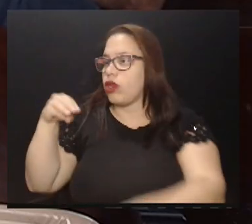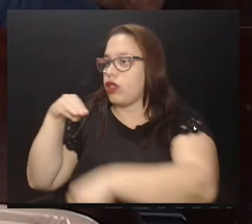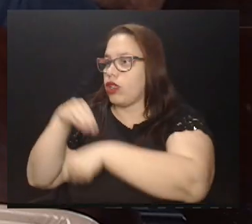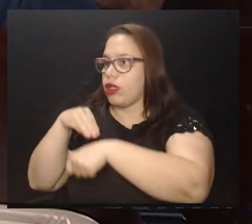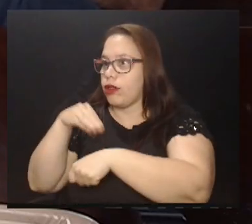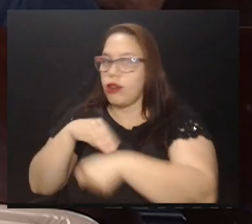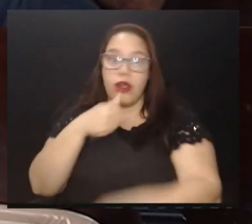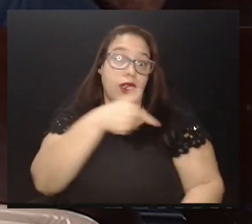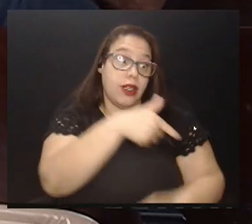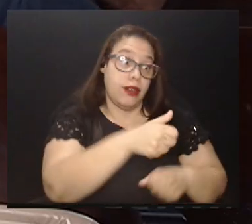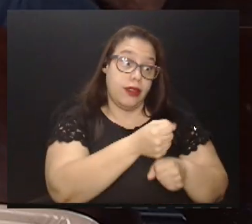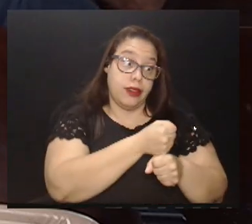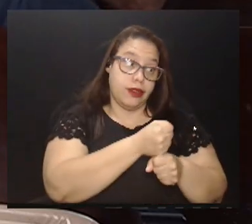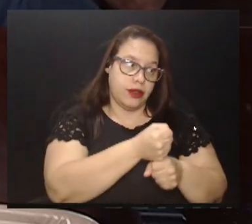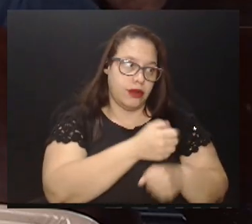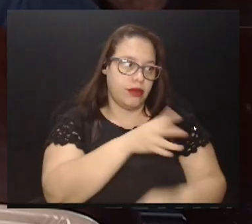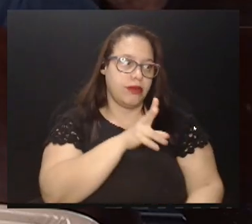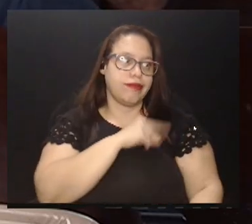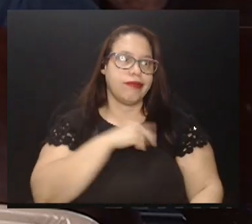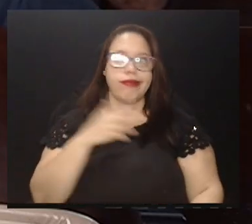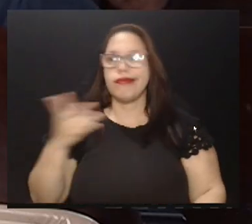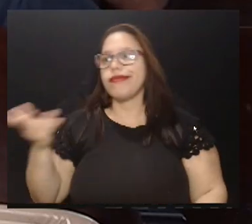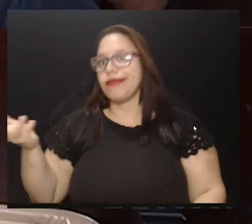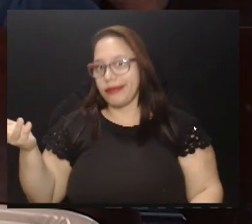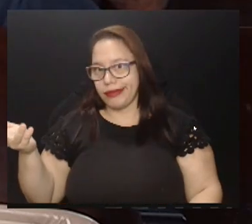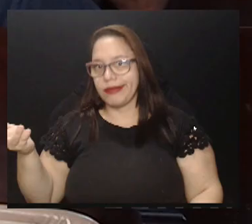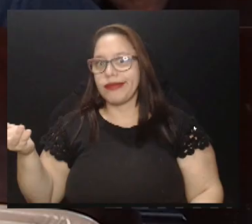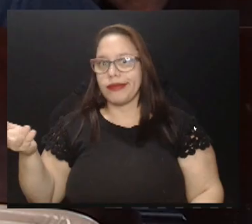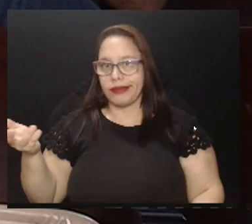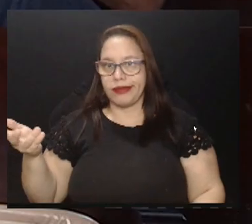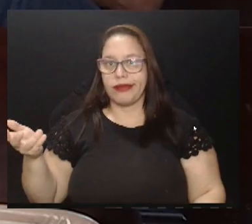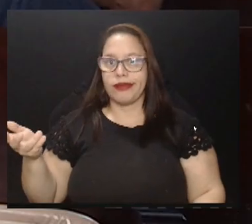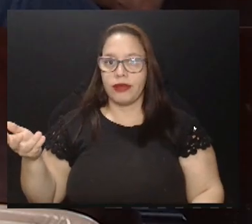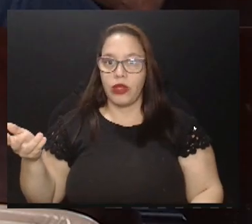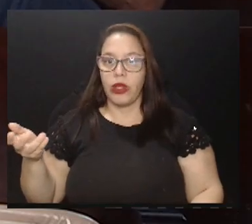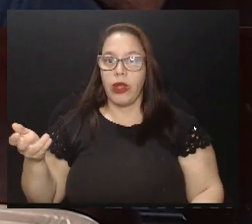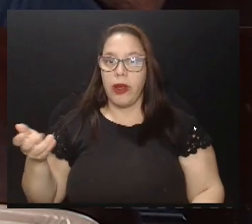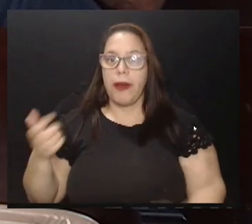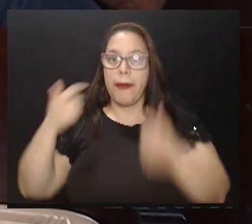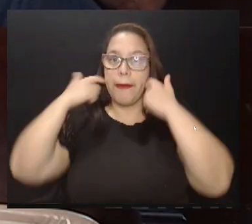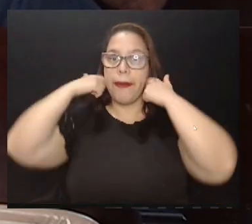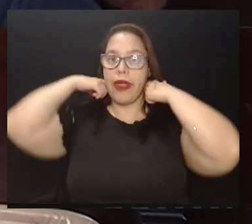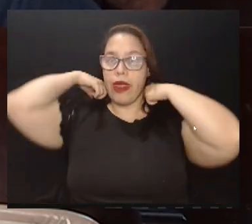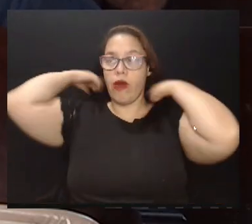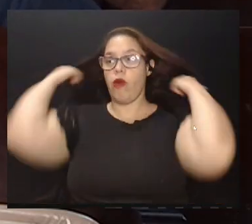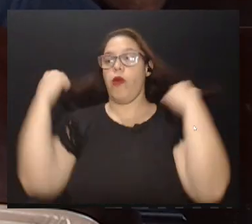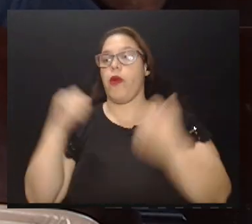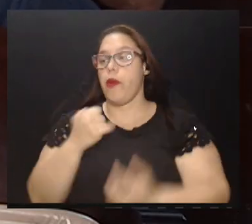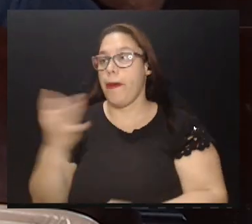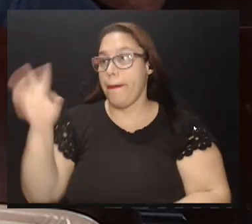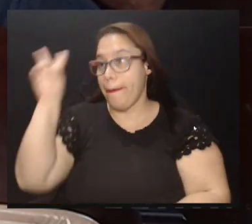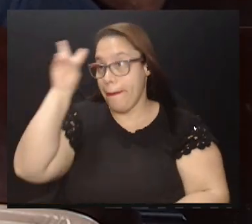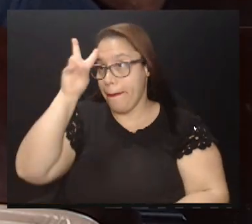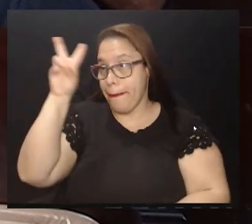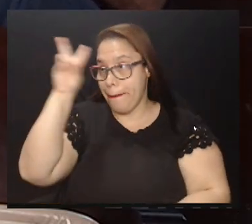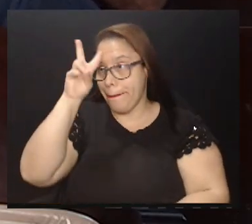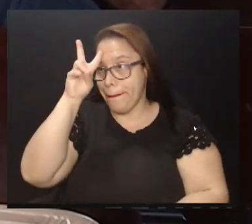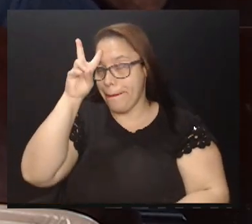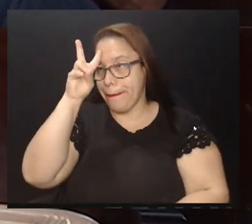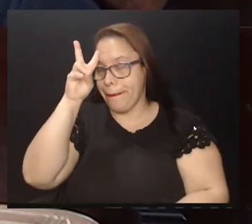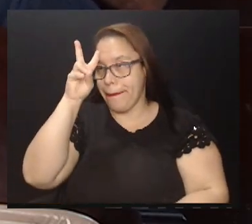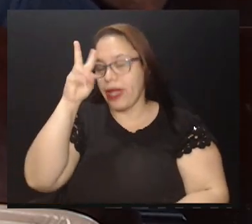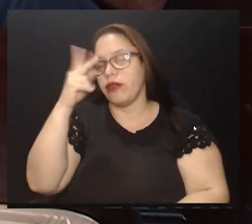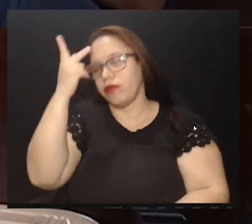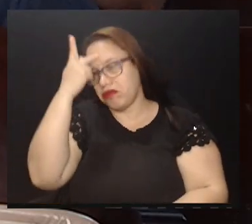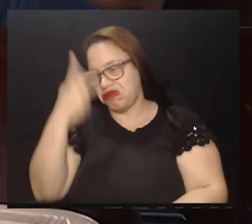só. Né? Uma coisa impressionante. E aí qual que foi a história por trás desse filme? Também é um filme extremamente pessoal, tá?